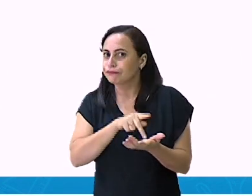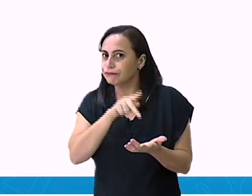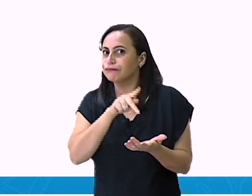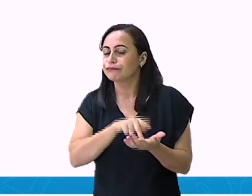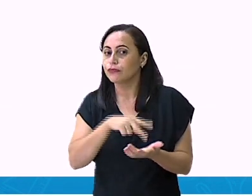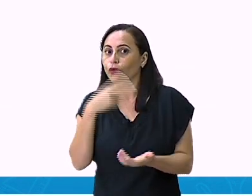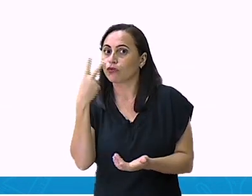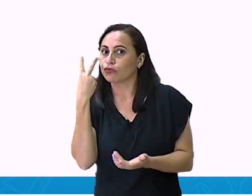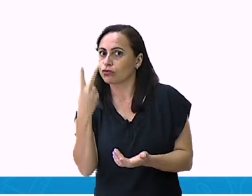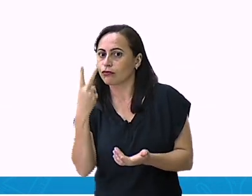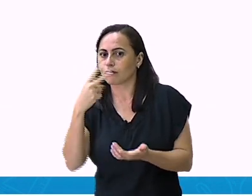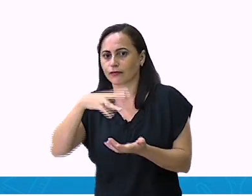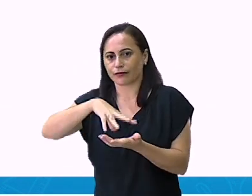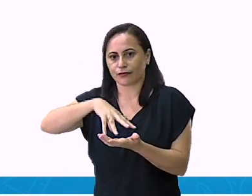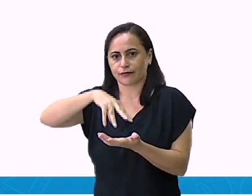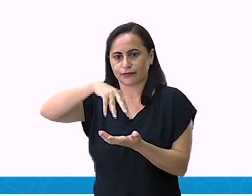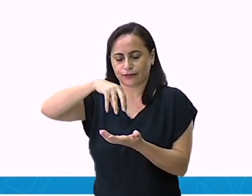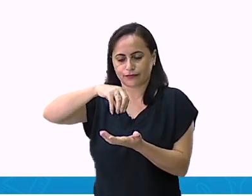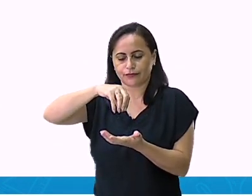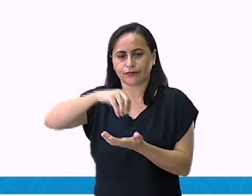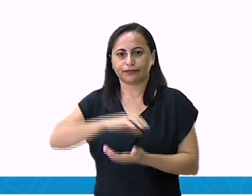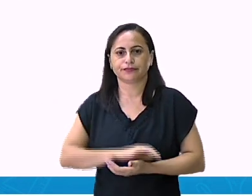duas peras.